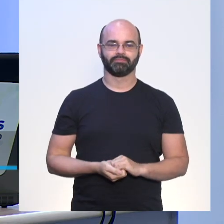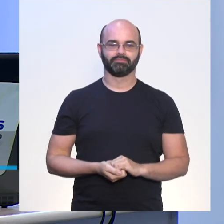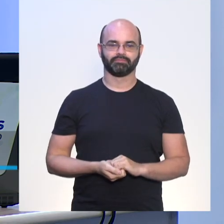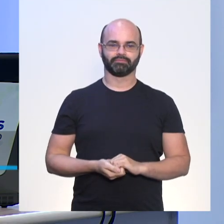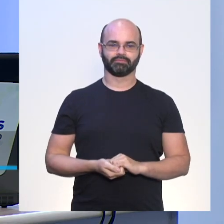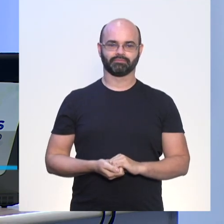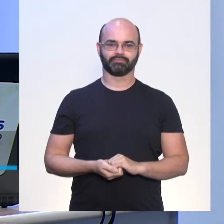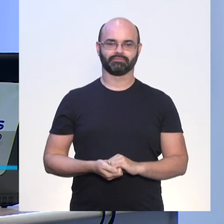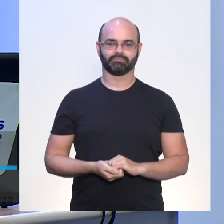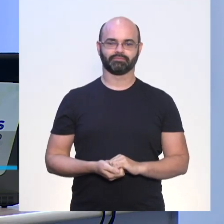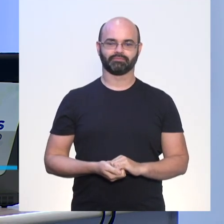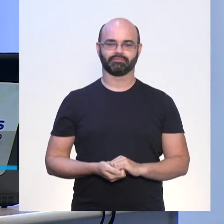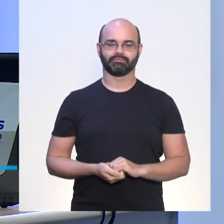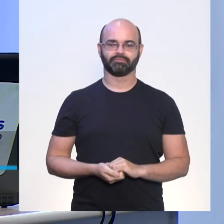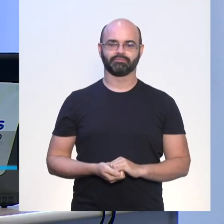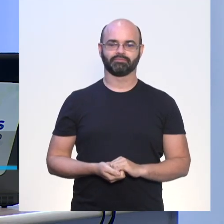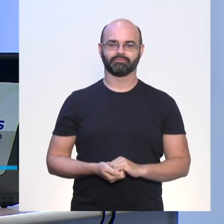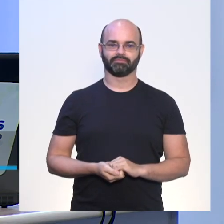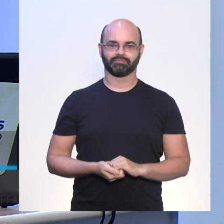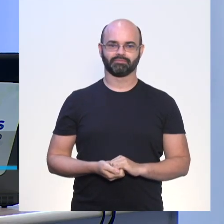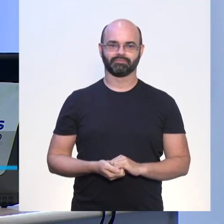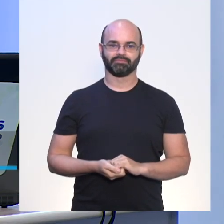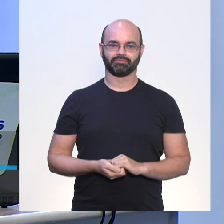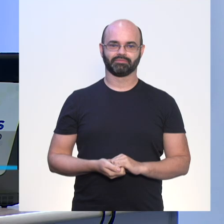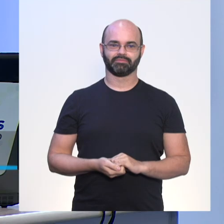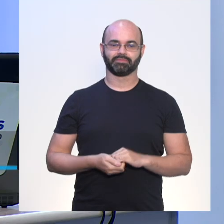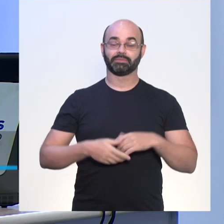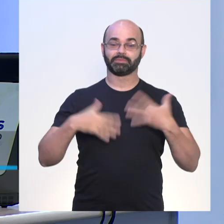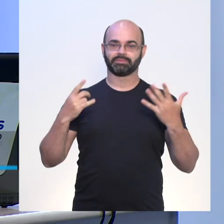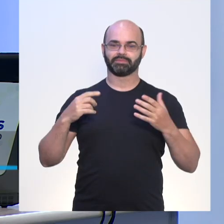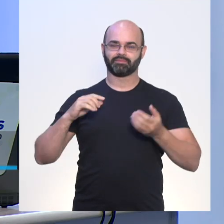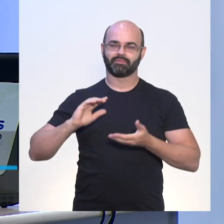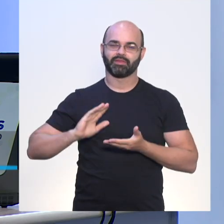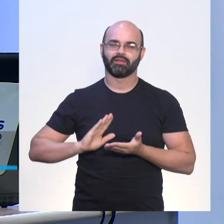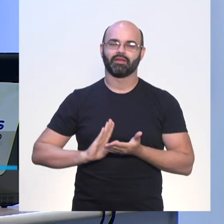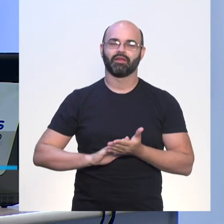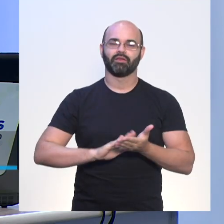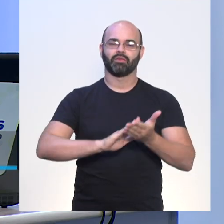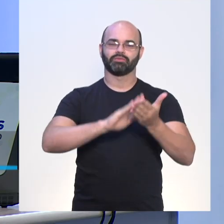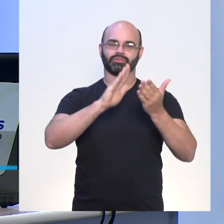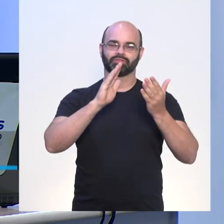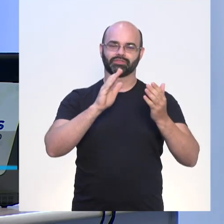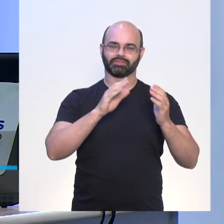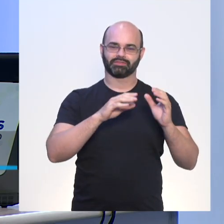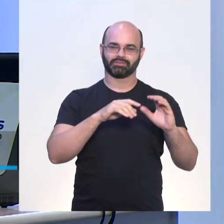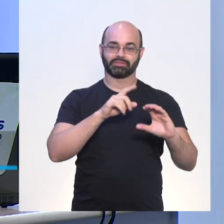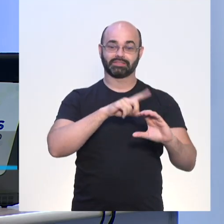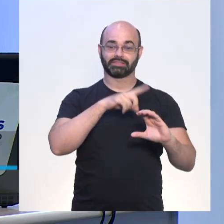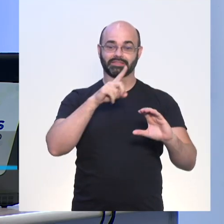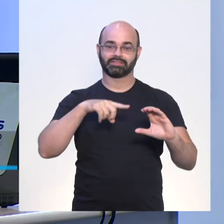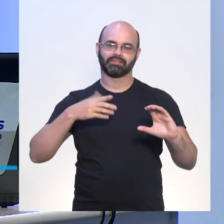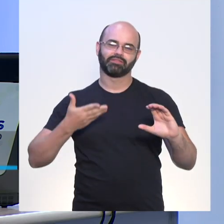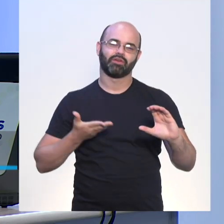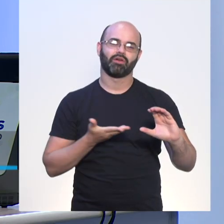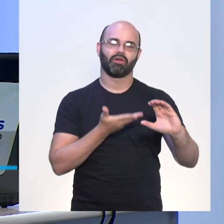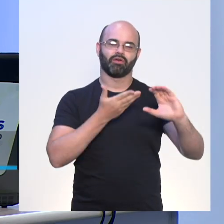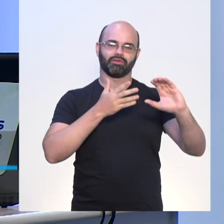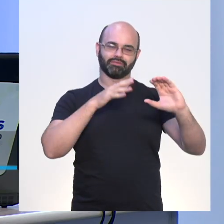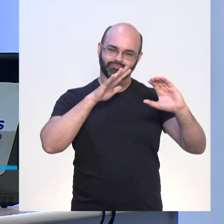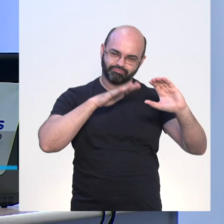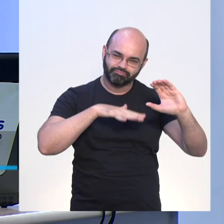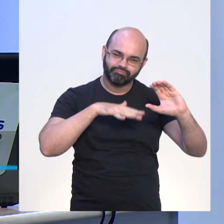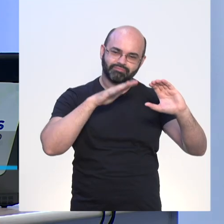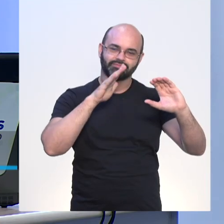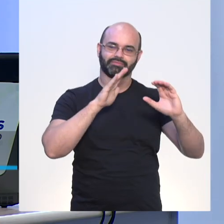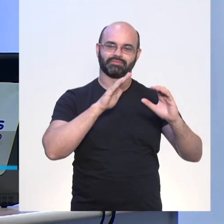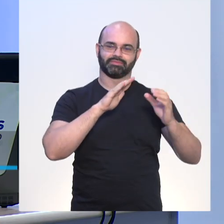Sabe, pessoal, esse engrandecimento, esse elogio da ciência que a gente verifica não só com o Francis